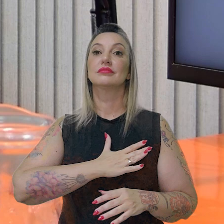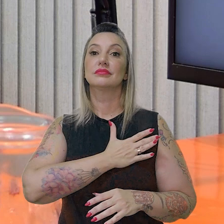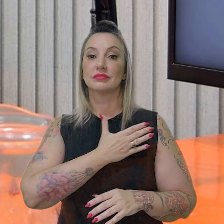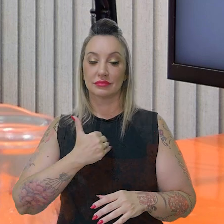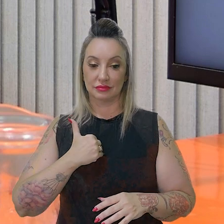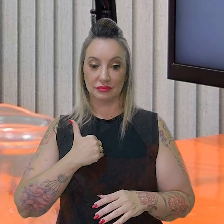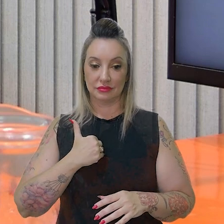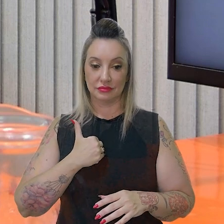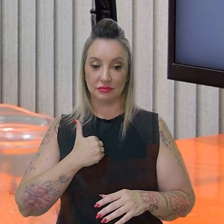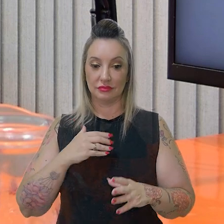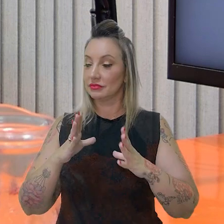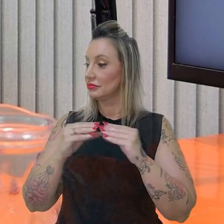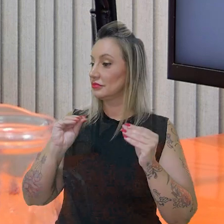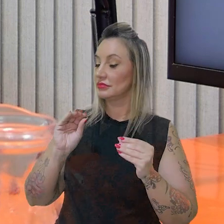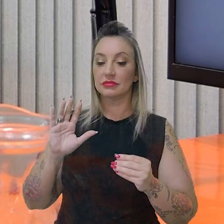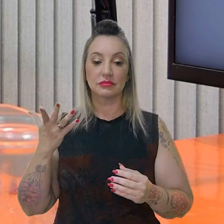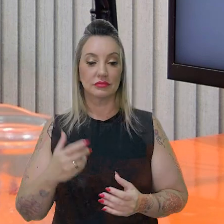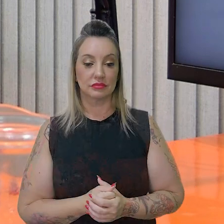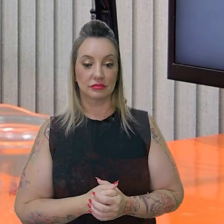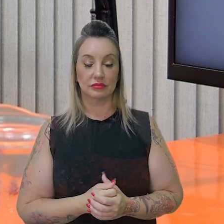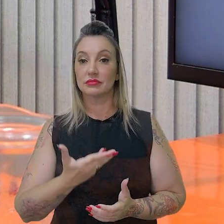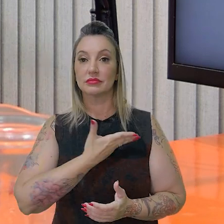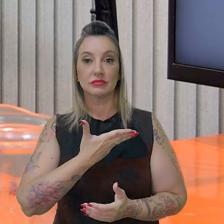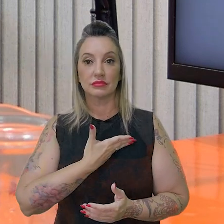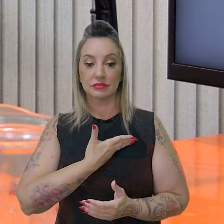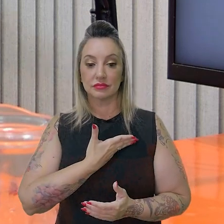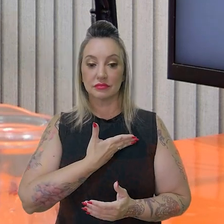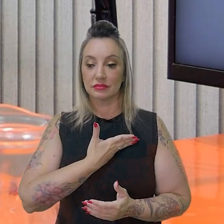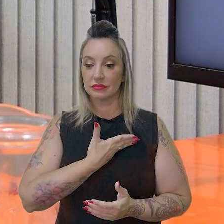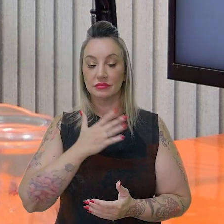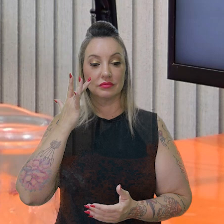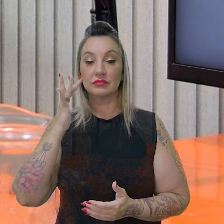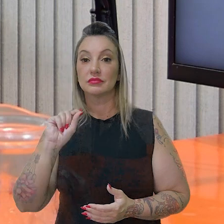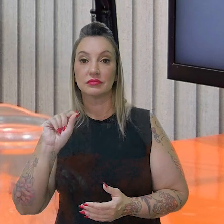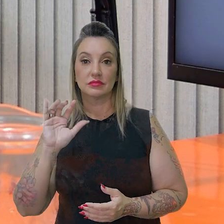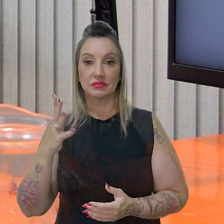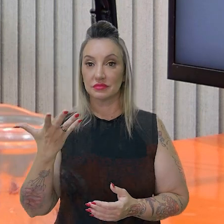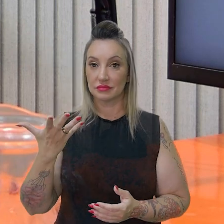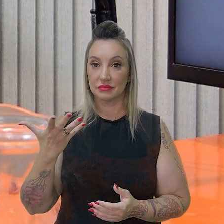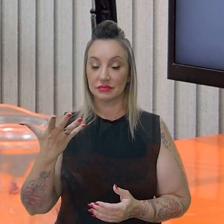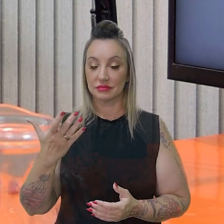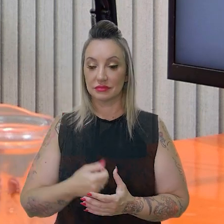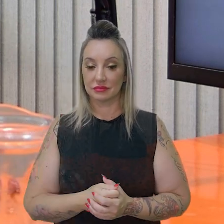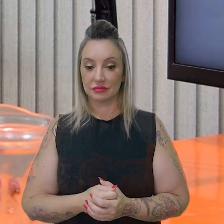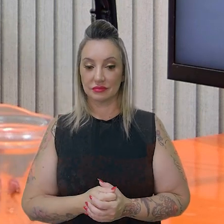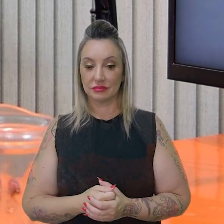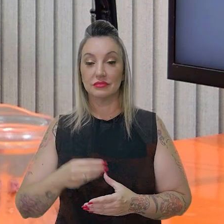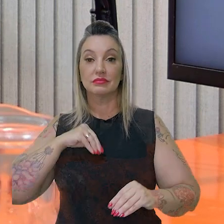Angélica Você sumiu o que que tá acontecendo meus amigos muitos amigos meus não sabiam que eu tava